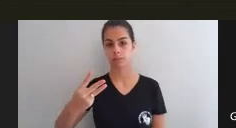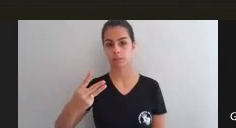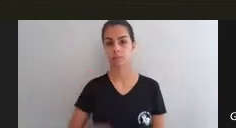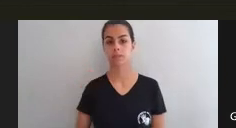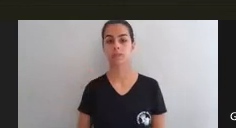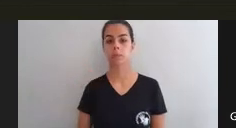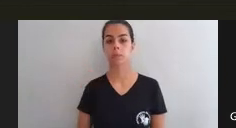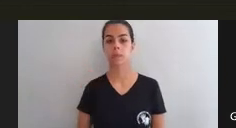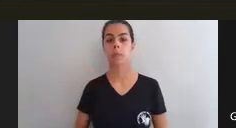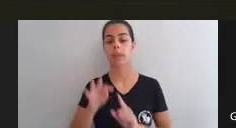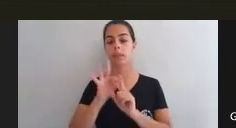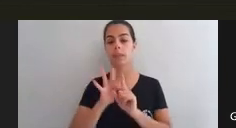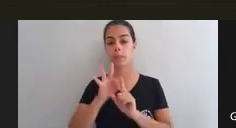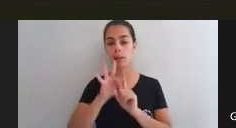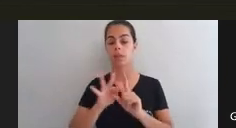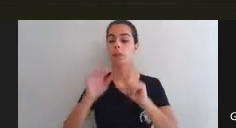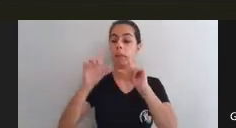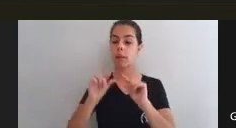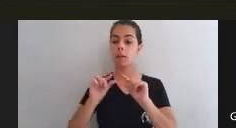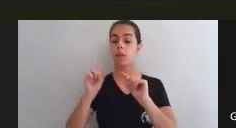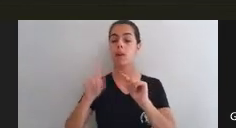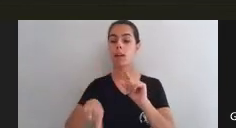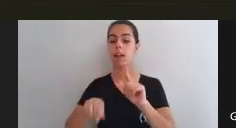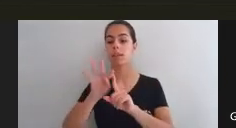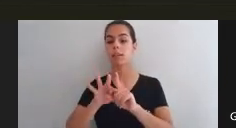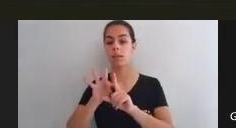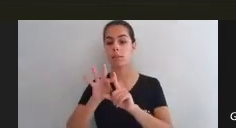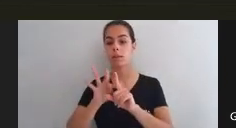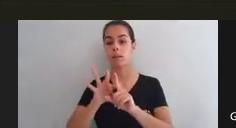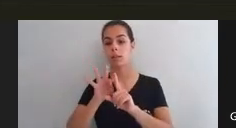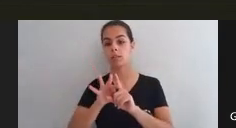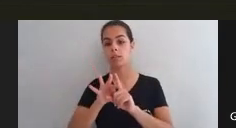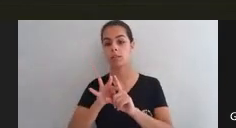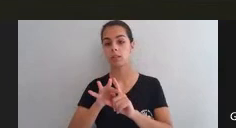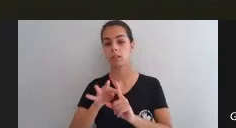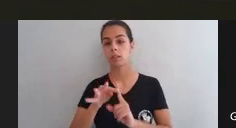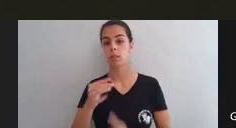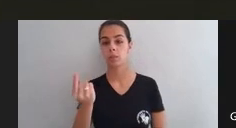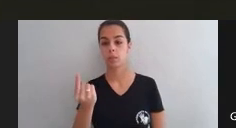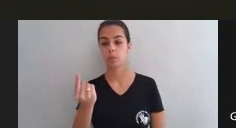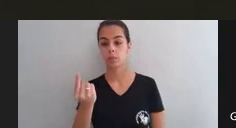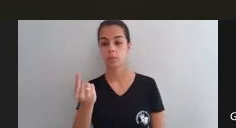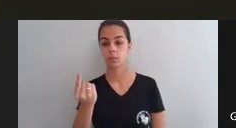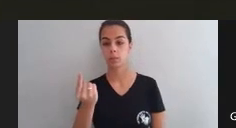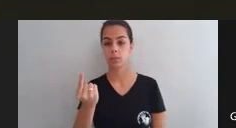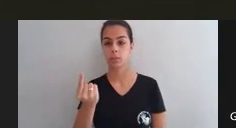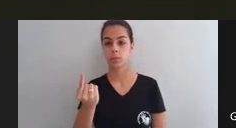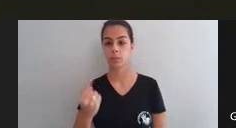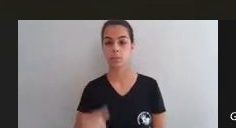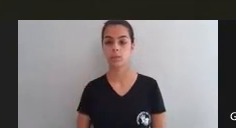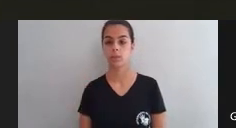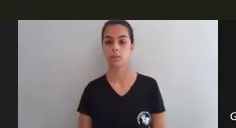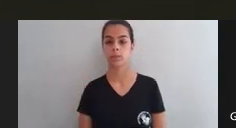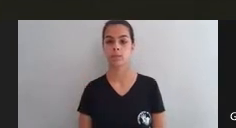e a temperatura menor vai ser a temperatura 1, né? Pelo jeito.